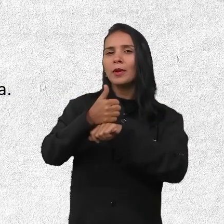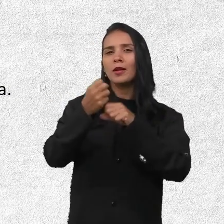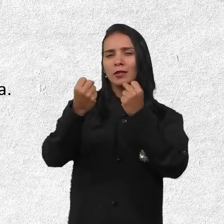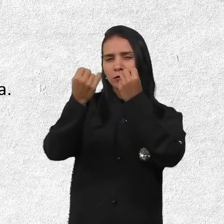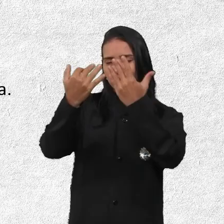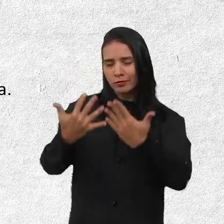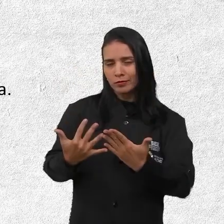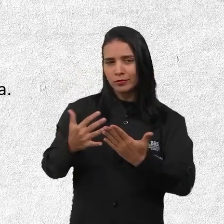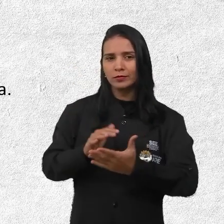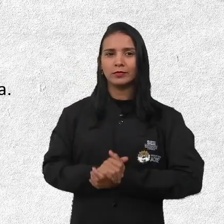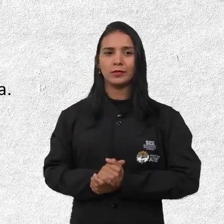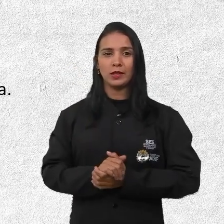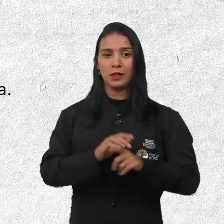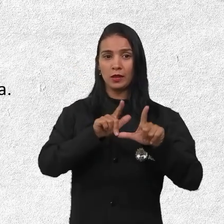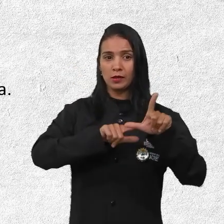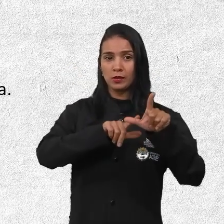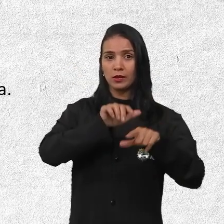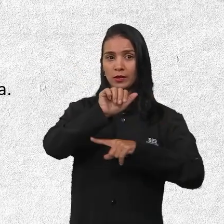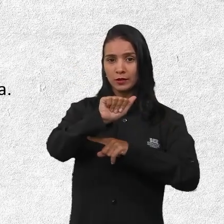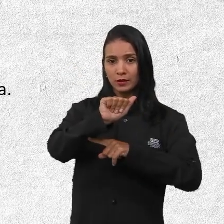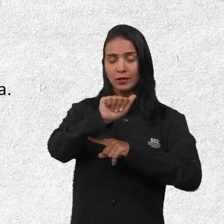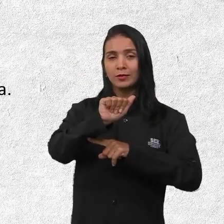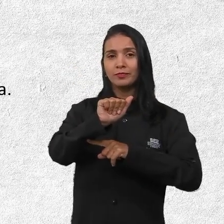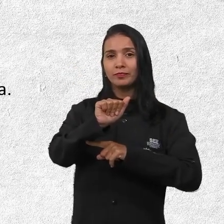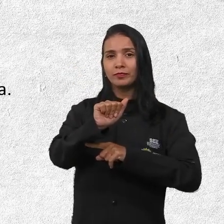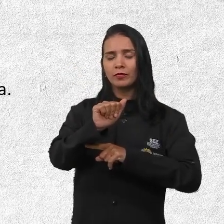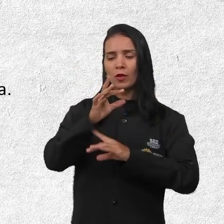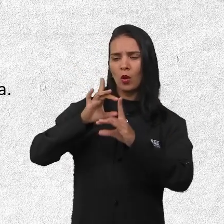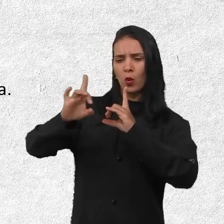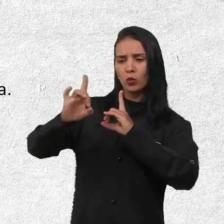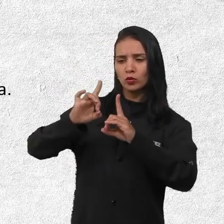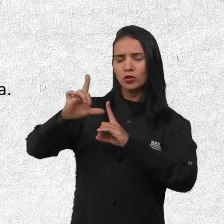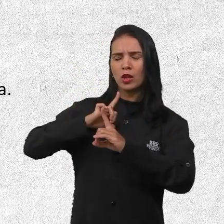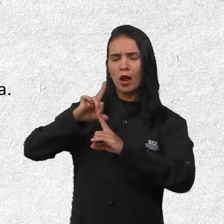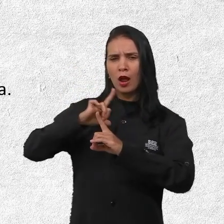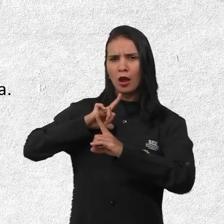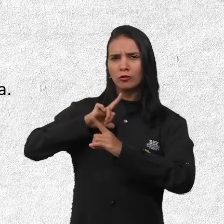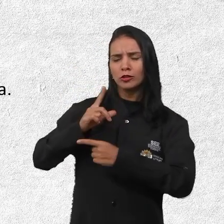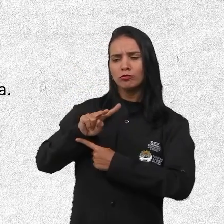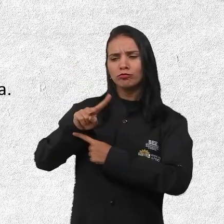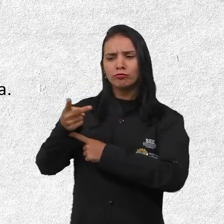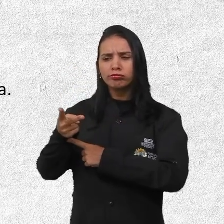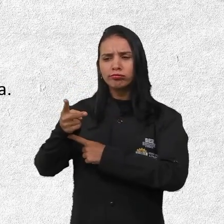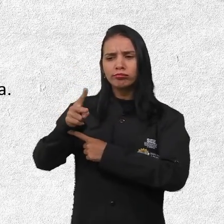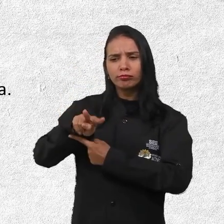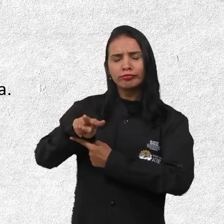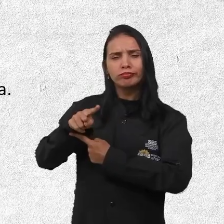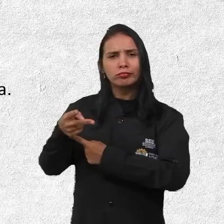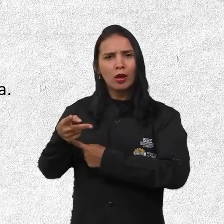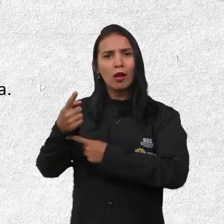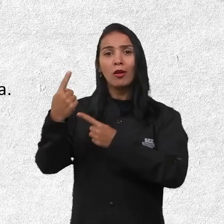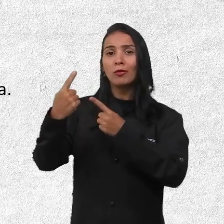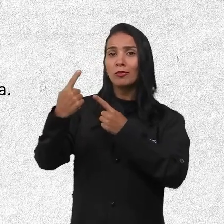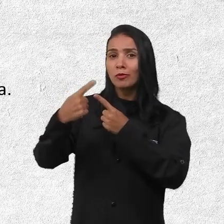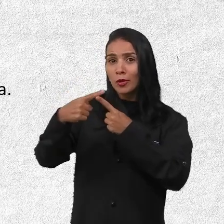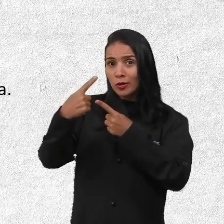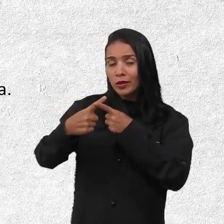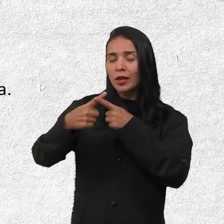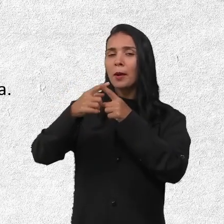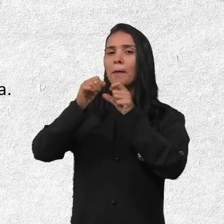O diálogo tem duplo sentido, pois fazer corpo mole pode ser entendido